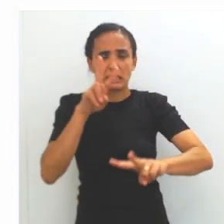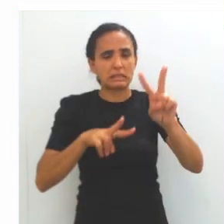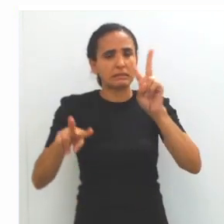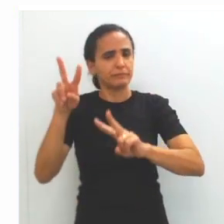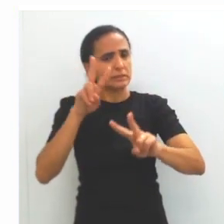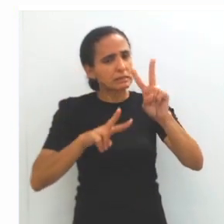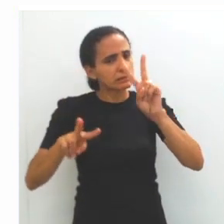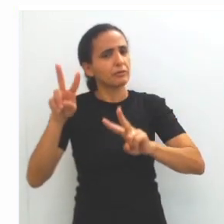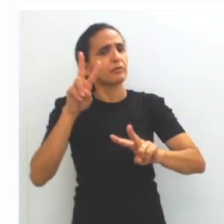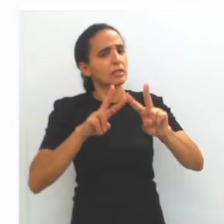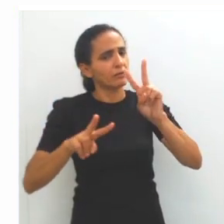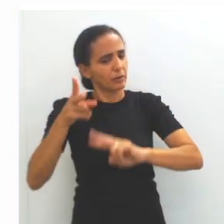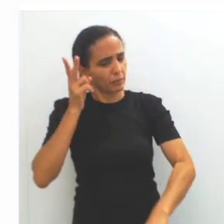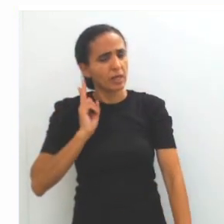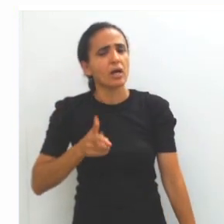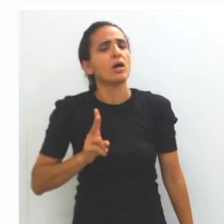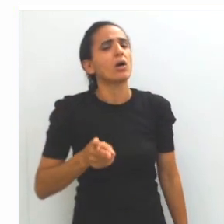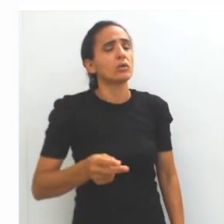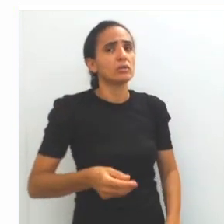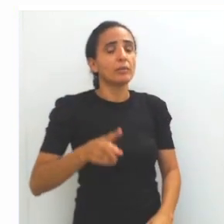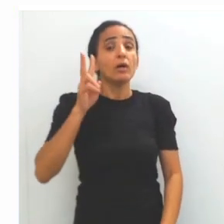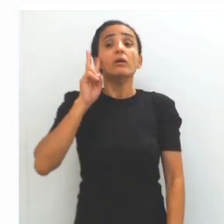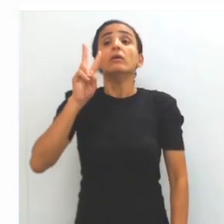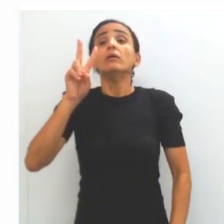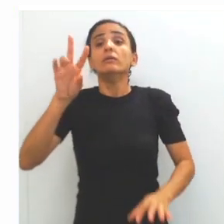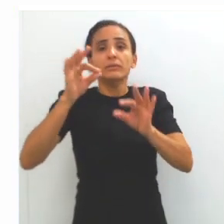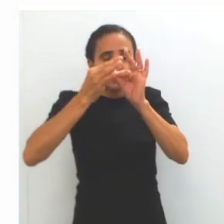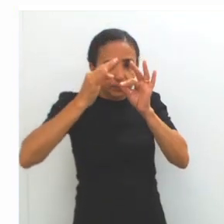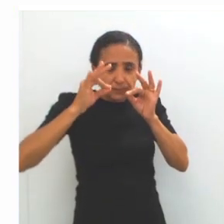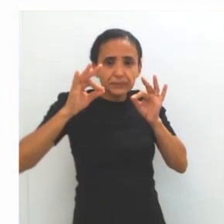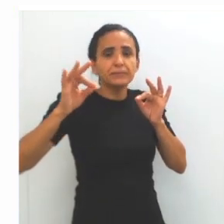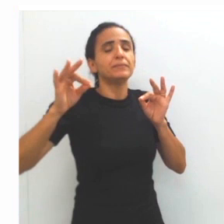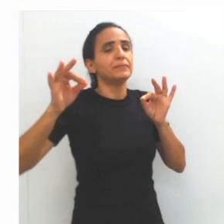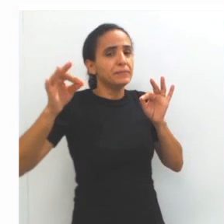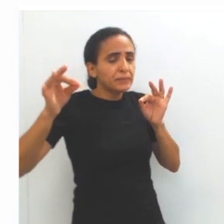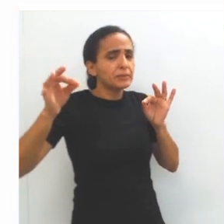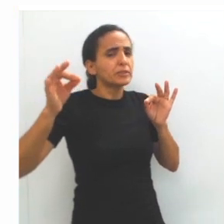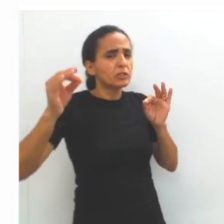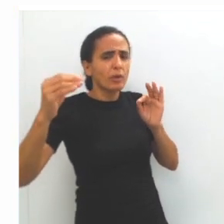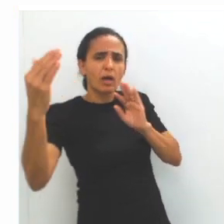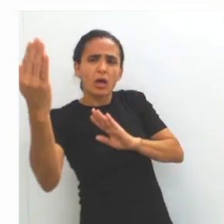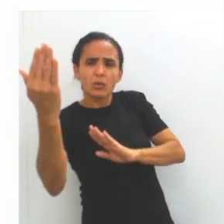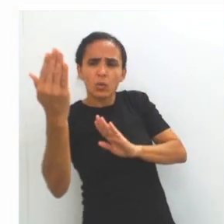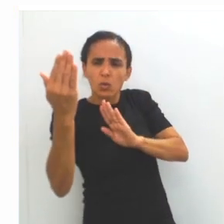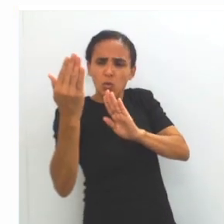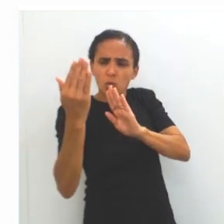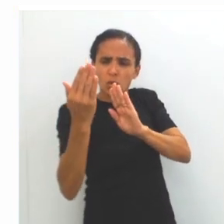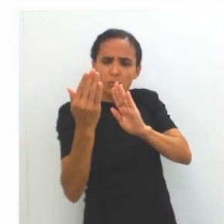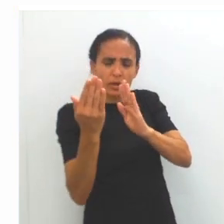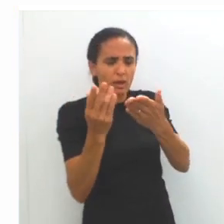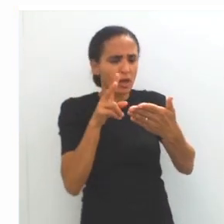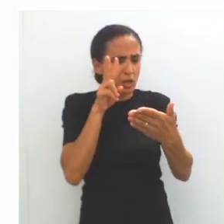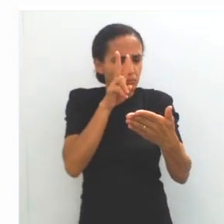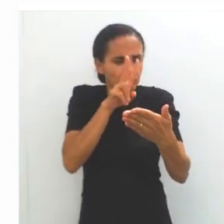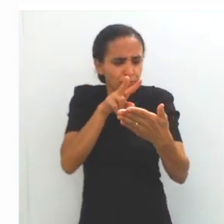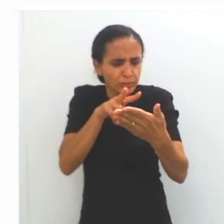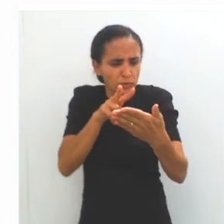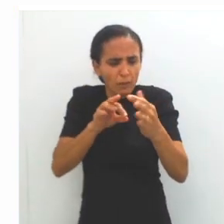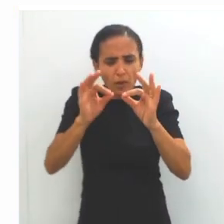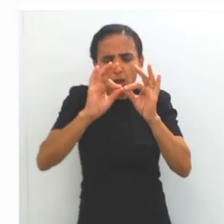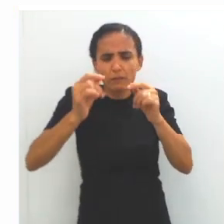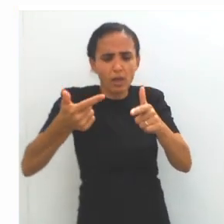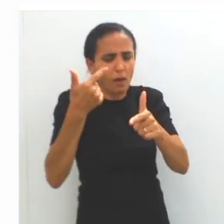presbíope também terá problemas de visão a longa distância. Uma vez com a aproximação do ponto